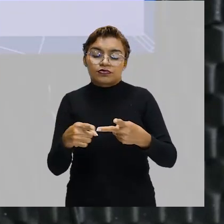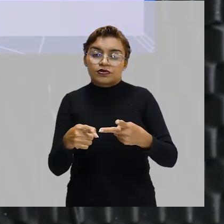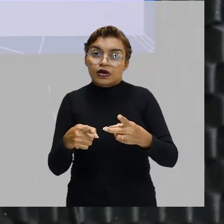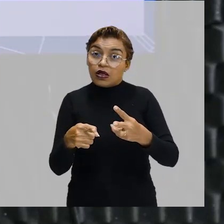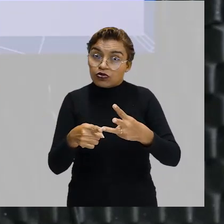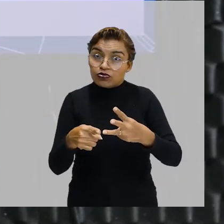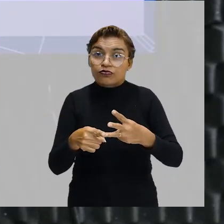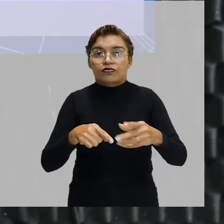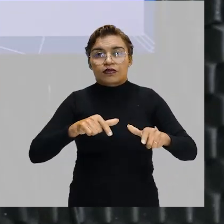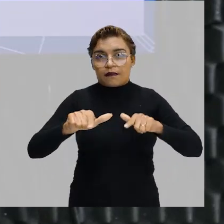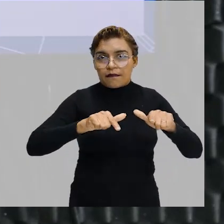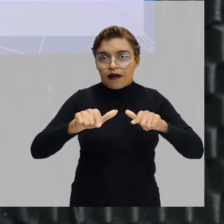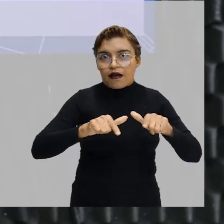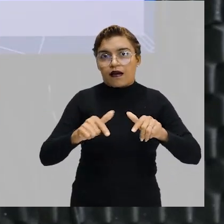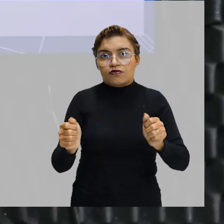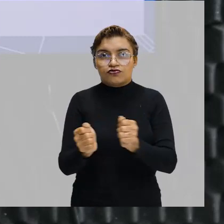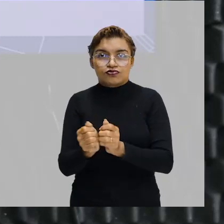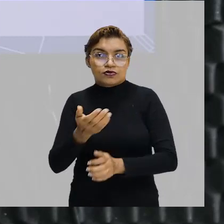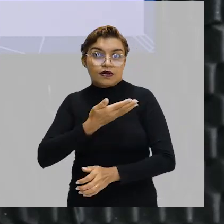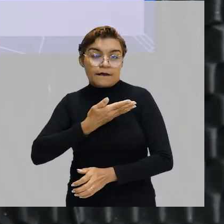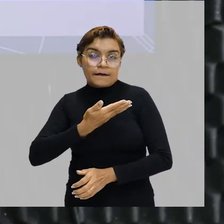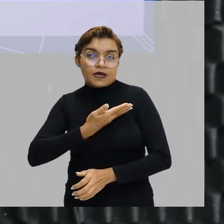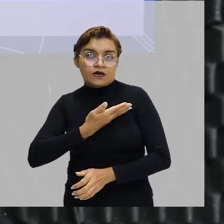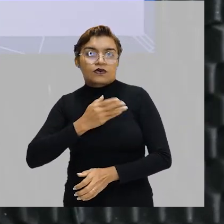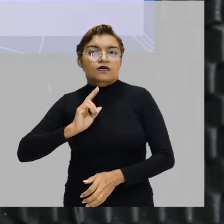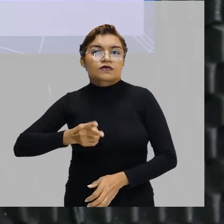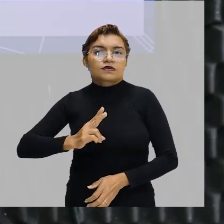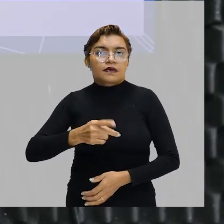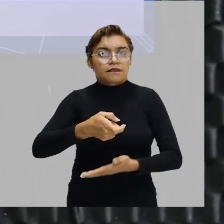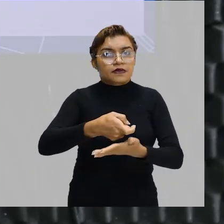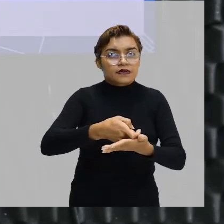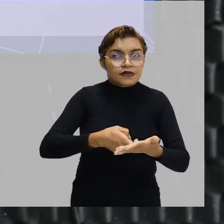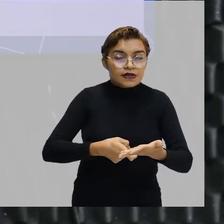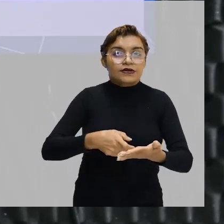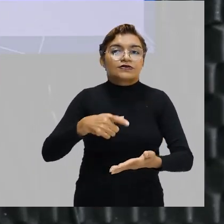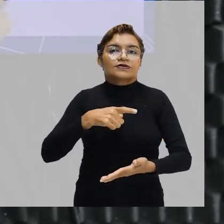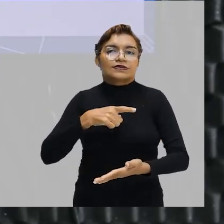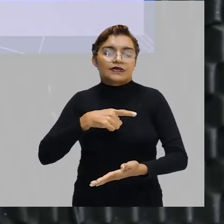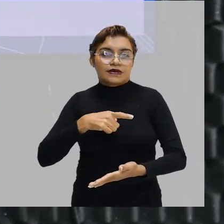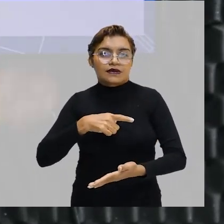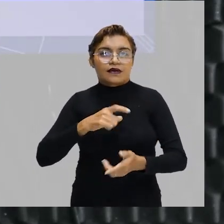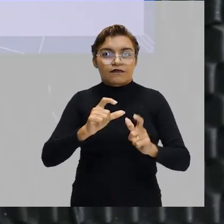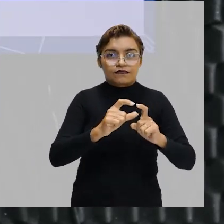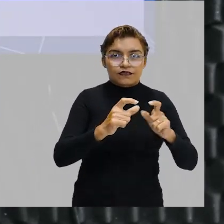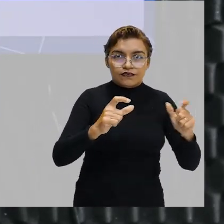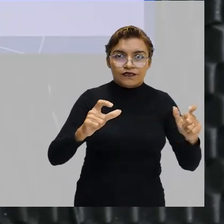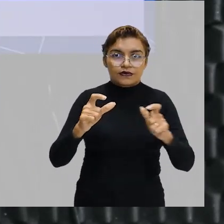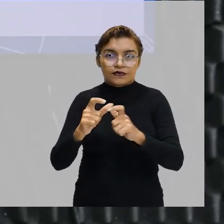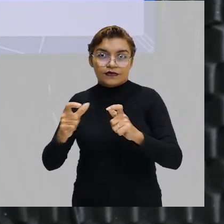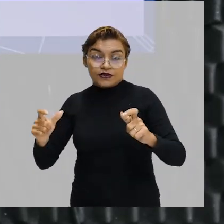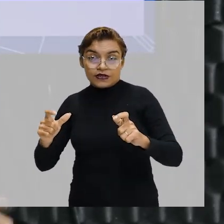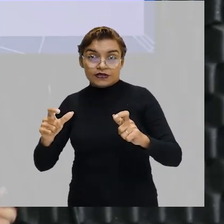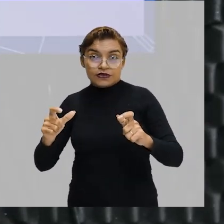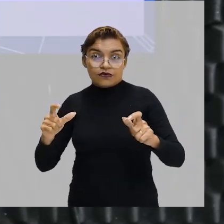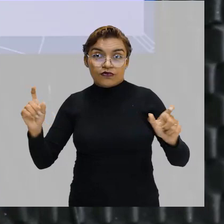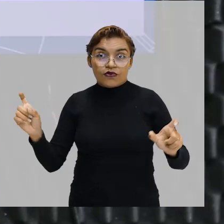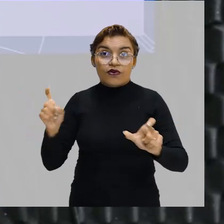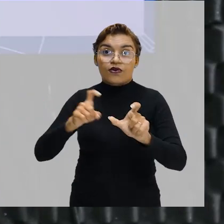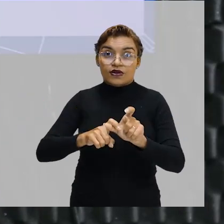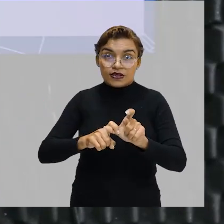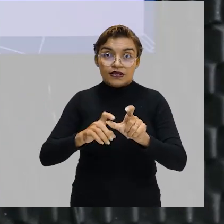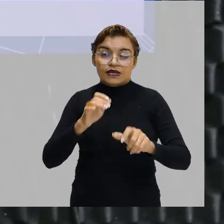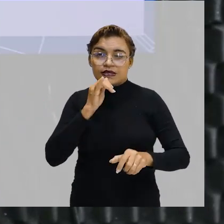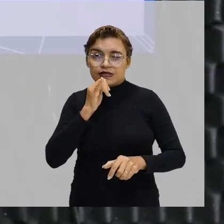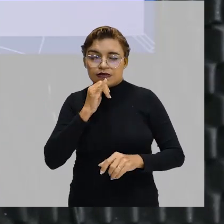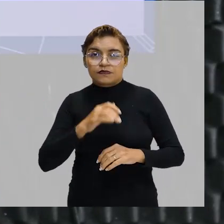com amigos, as nossas construções textuais envolvem essas orações coordenadas. Claro,